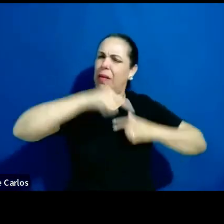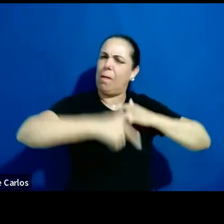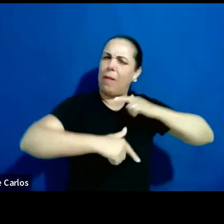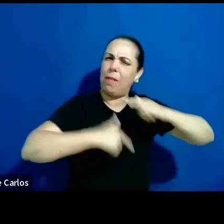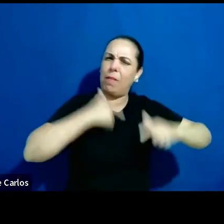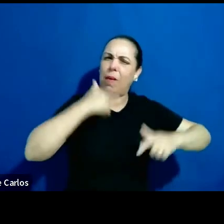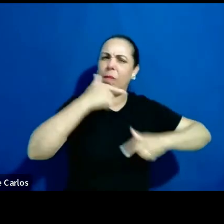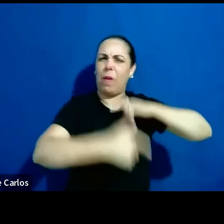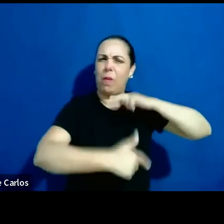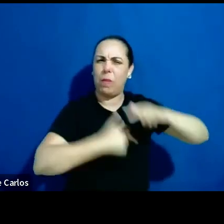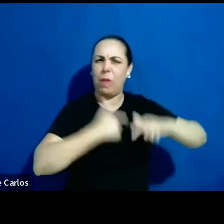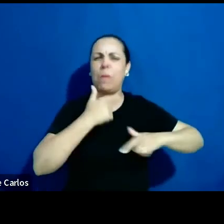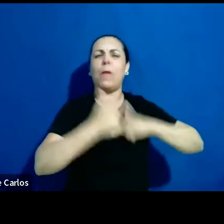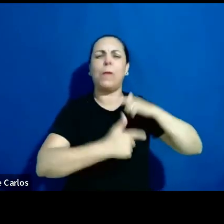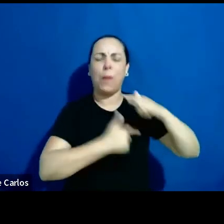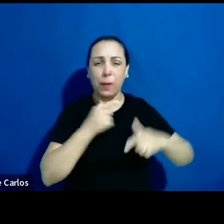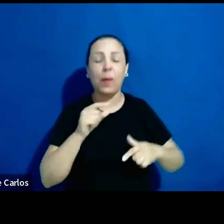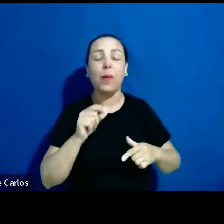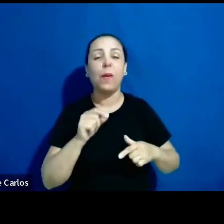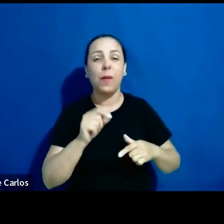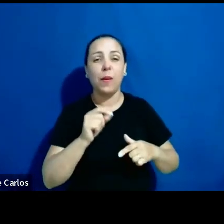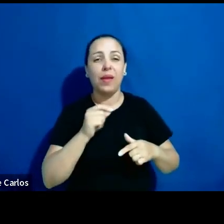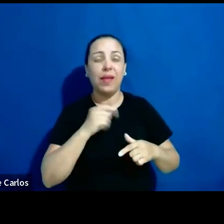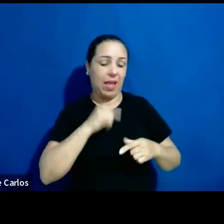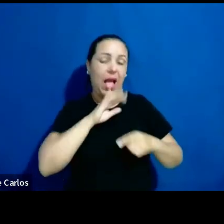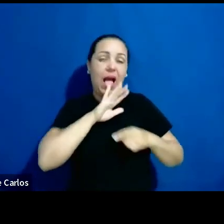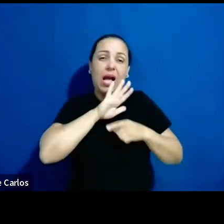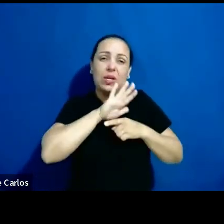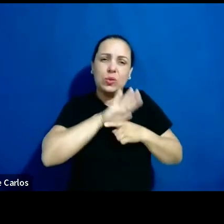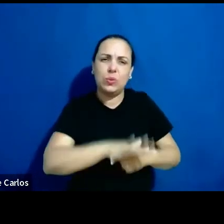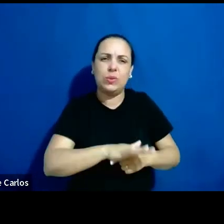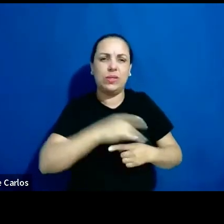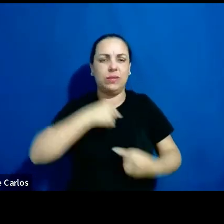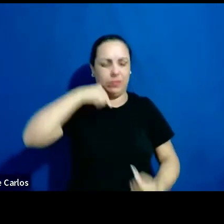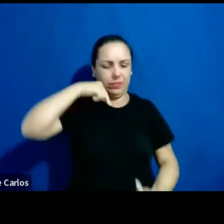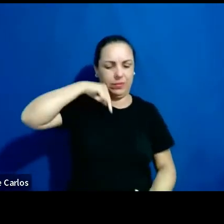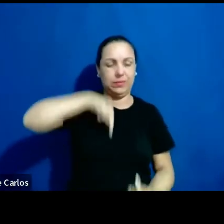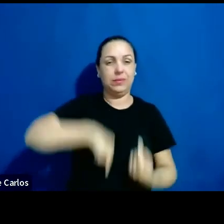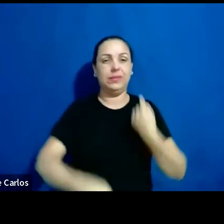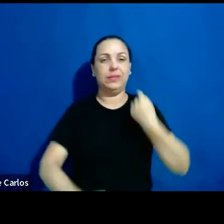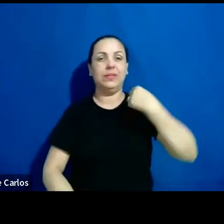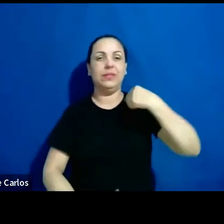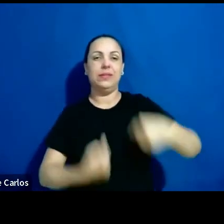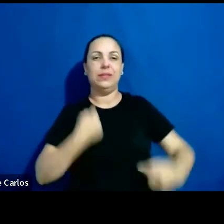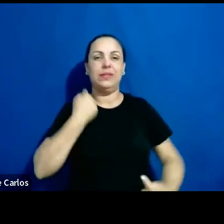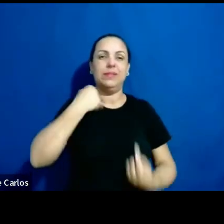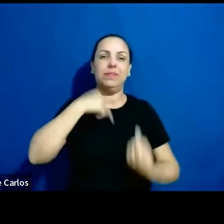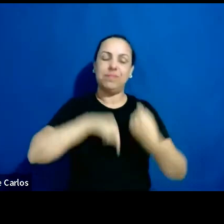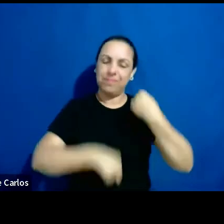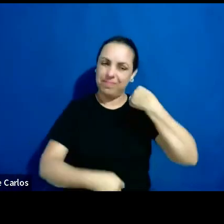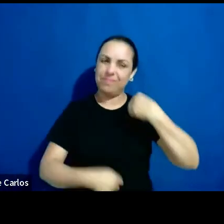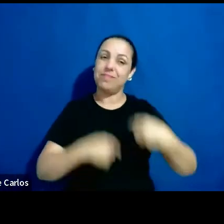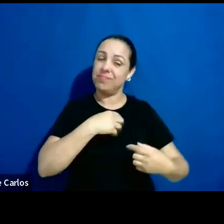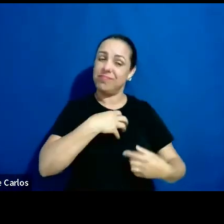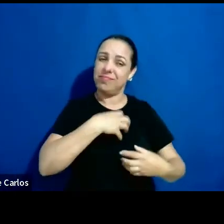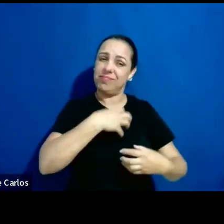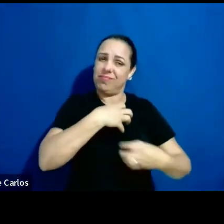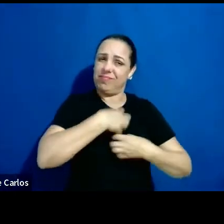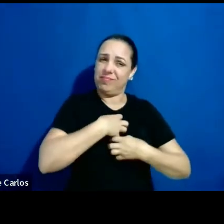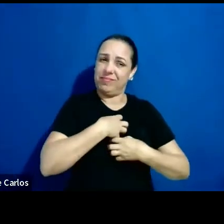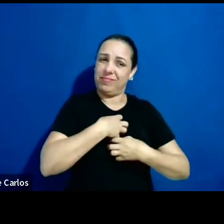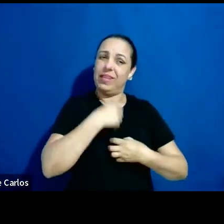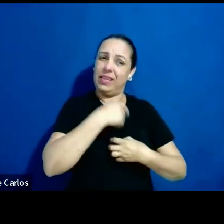ser. O coração ama, sente, mas você sabia que ele também